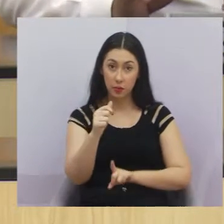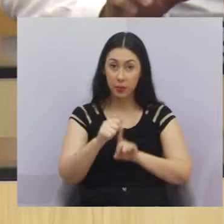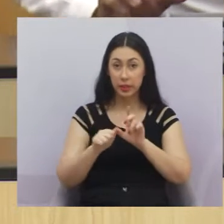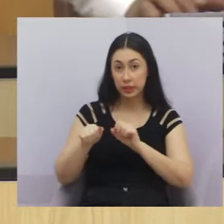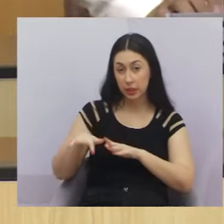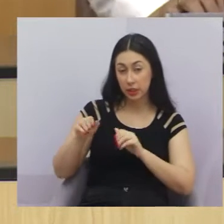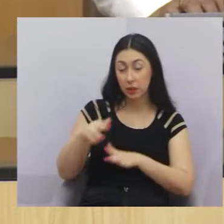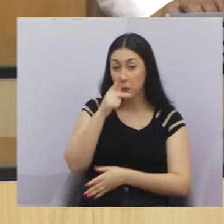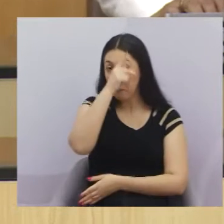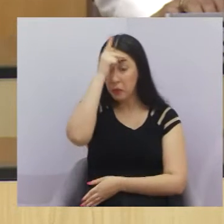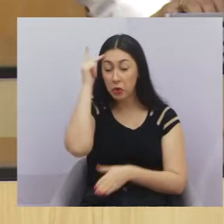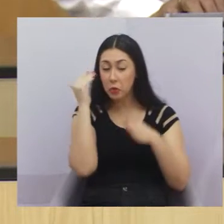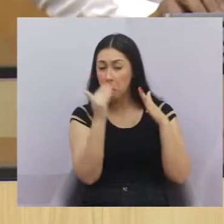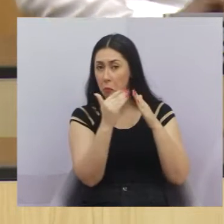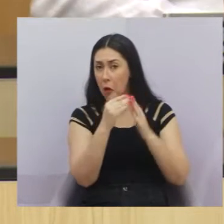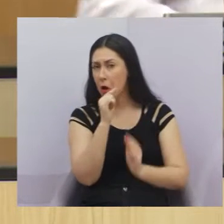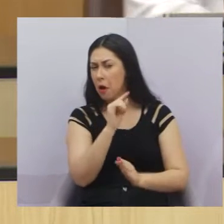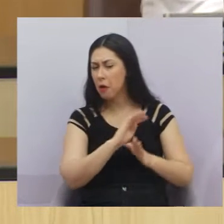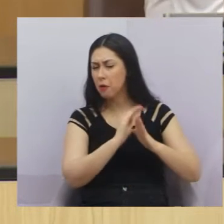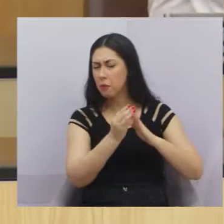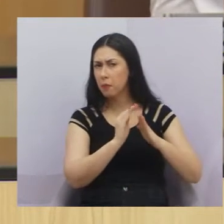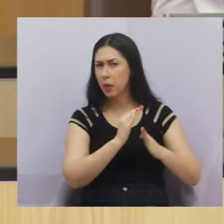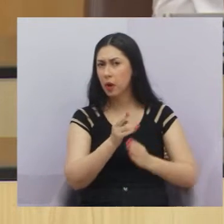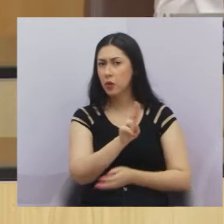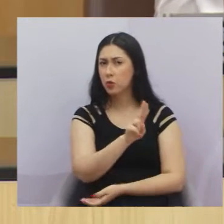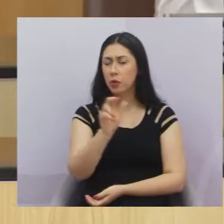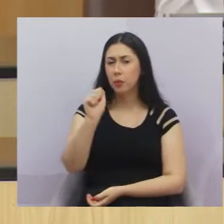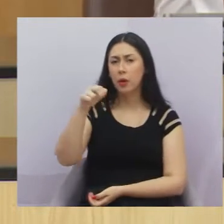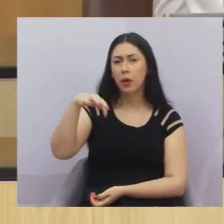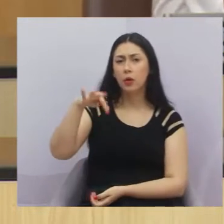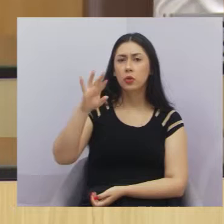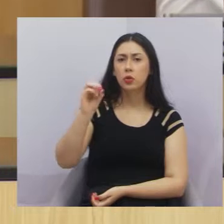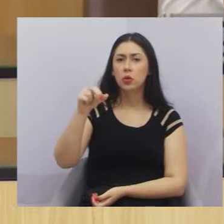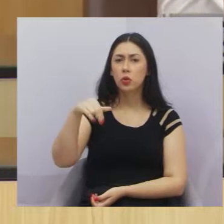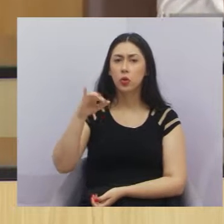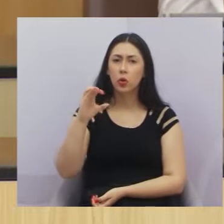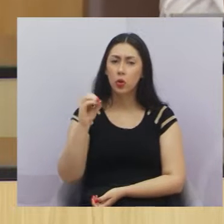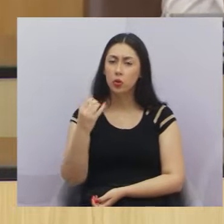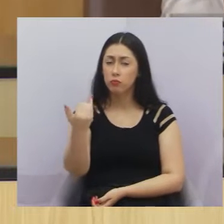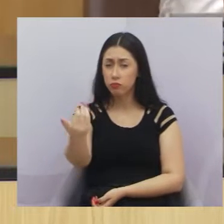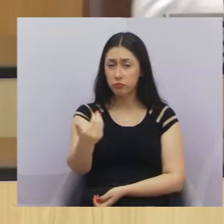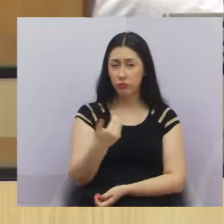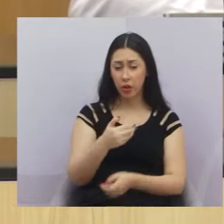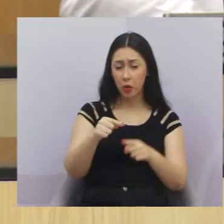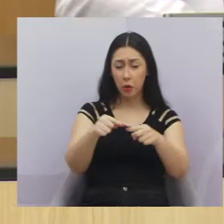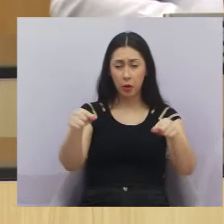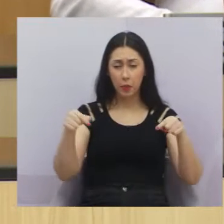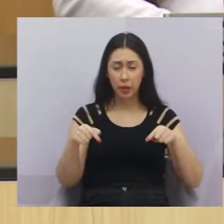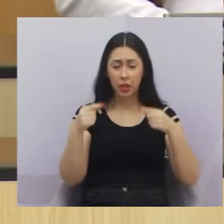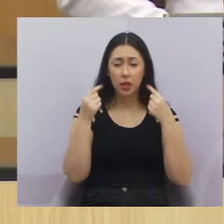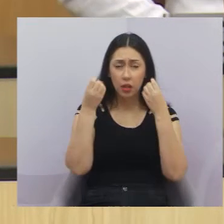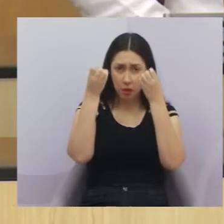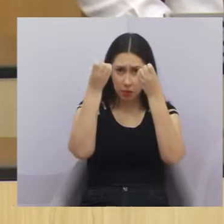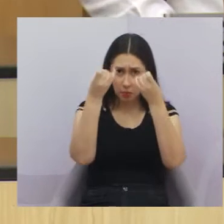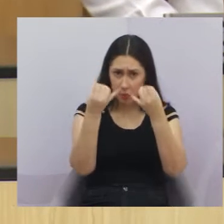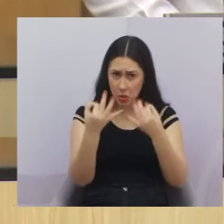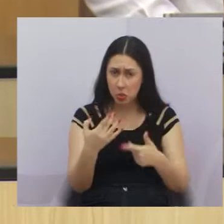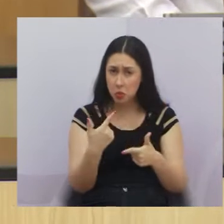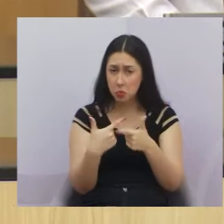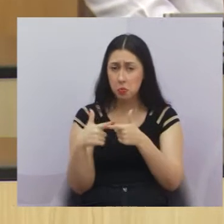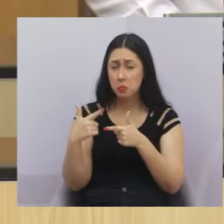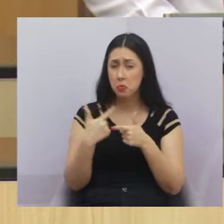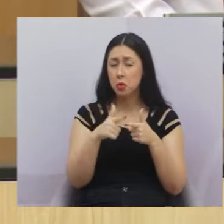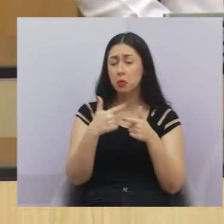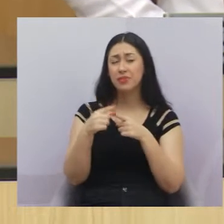morador do Parque Santo Antônio, senhor Antônio Carlos, esteve em nosso gabinete relatando a situação enfrentada devido